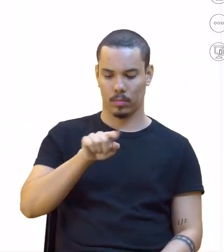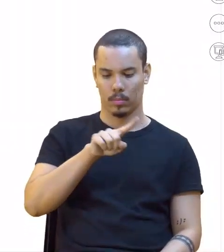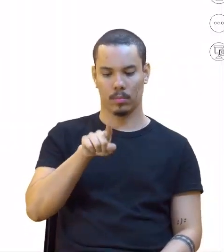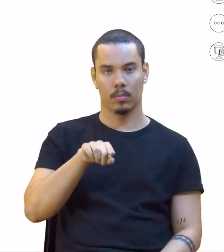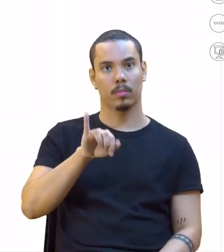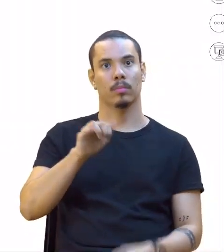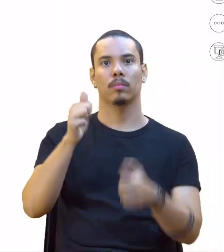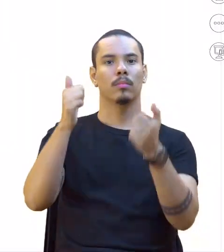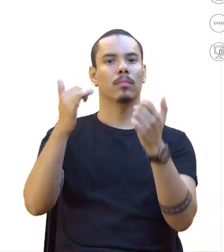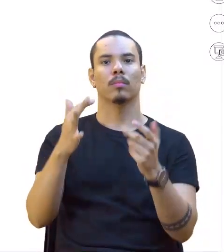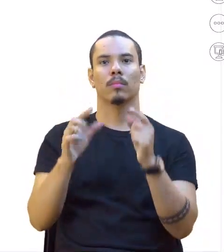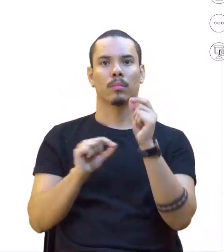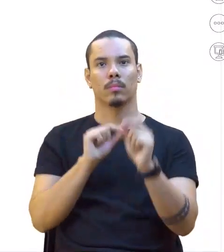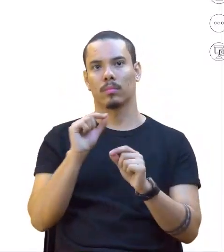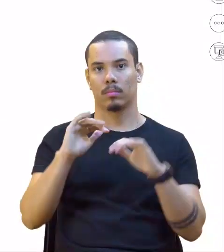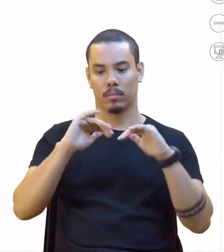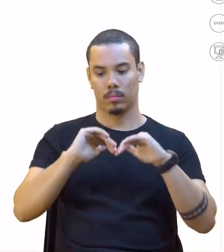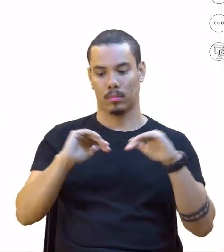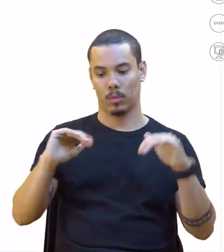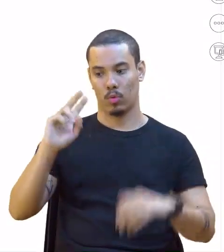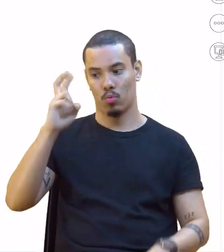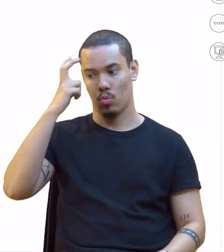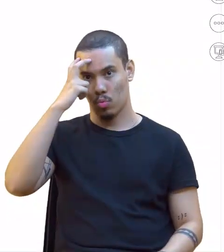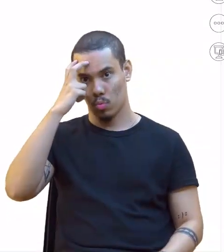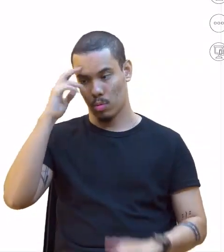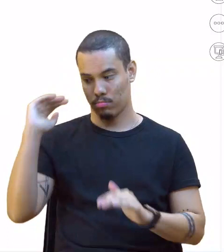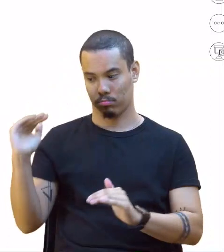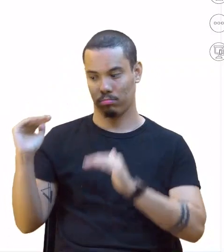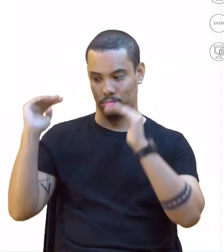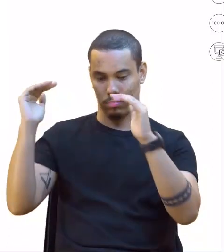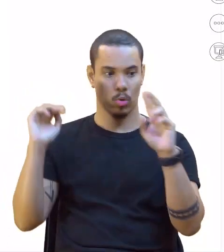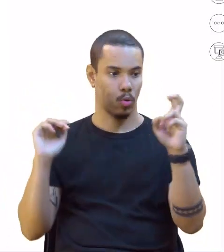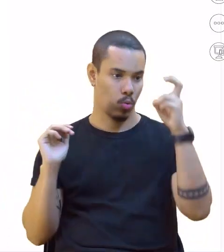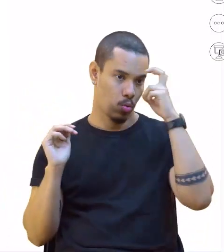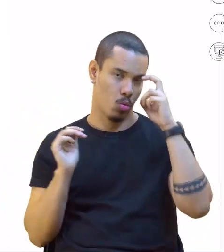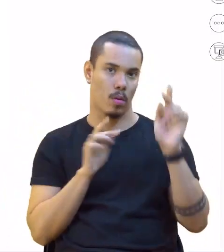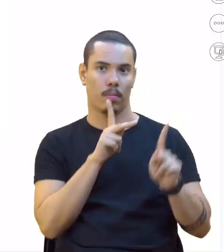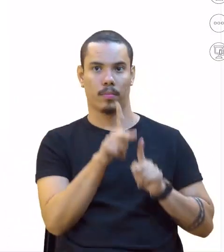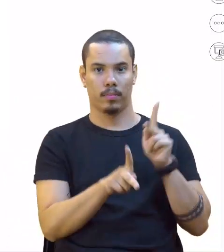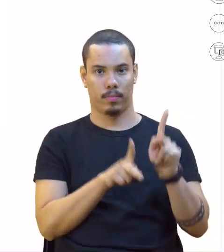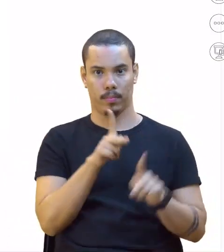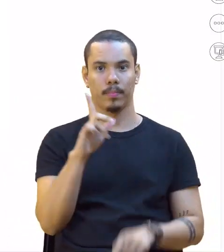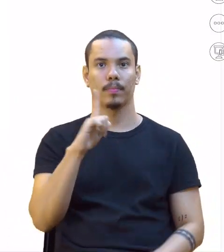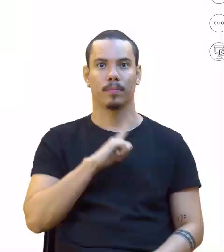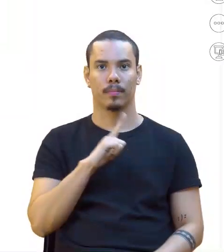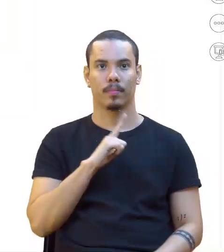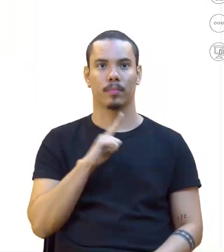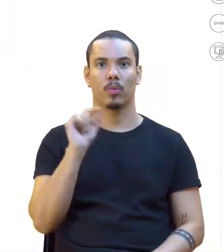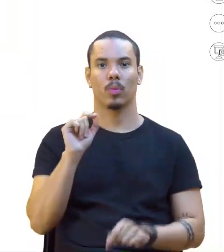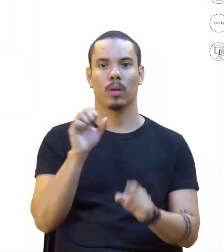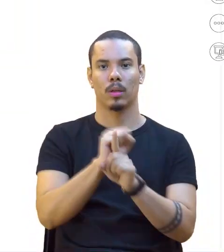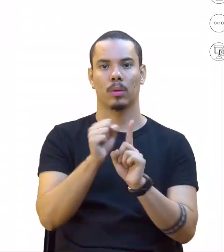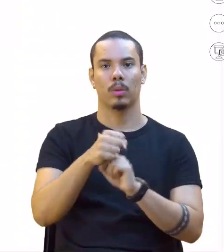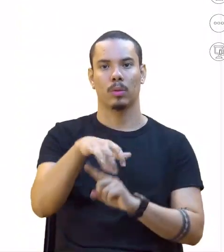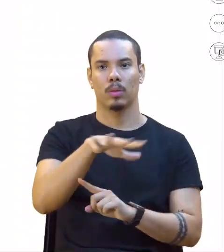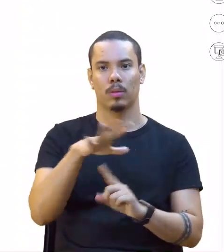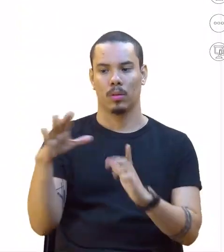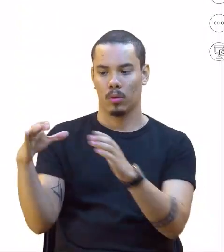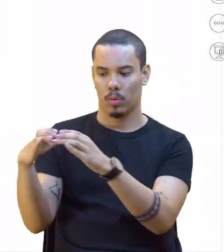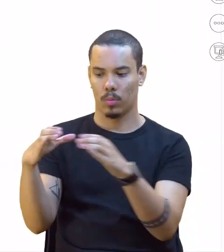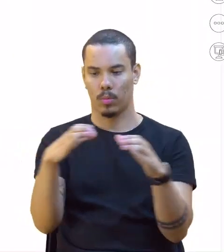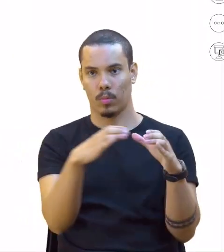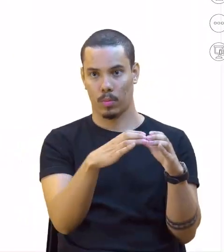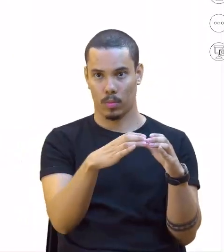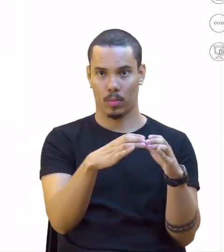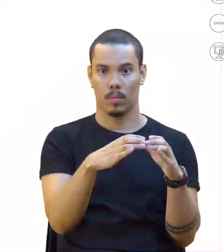a separação entre cultura popular e cultura erudita está relacionada à divisão das sociedades em classes, ou seja,